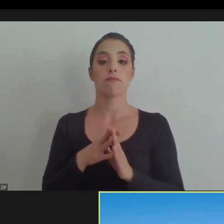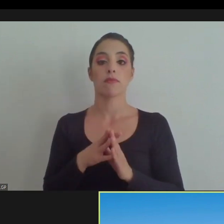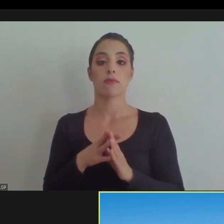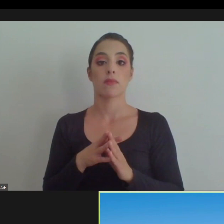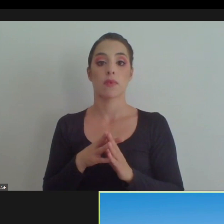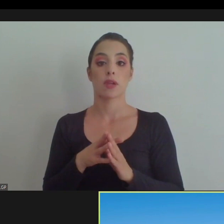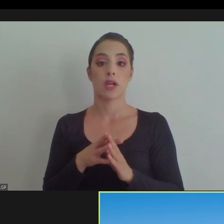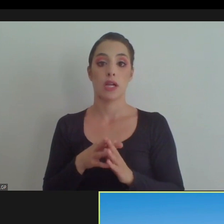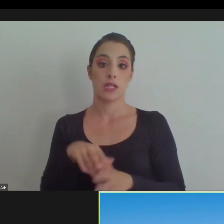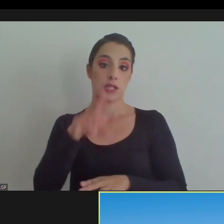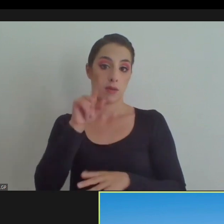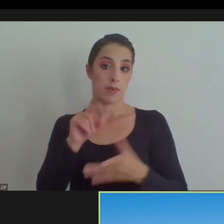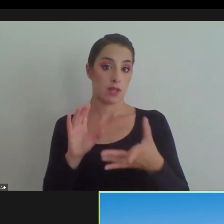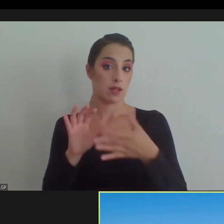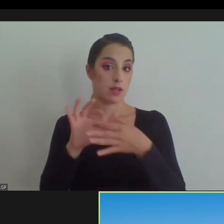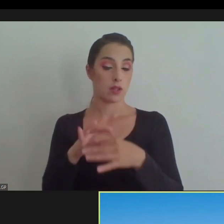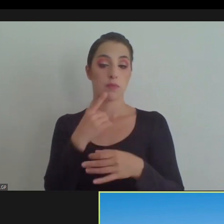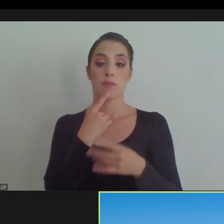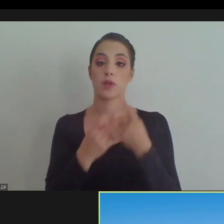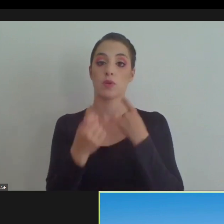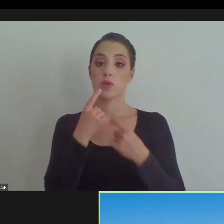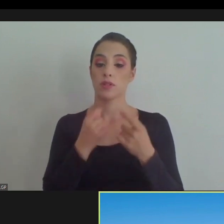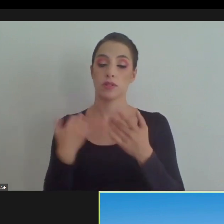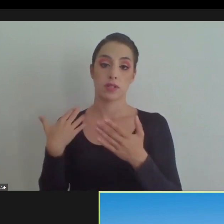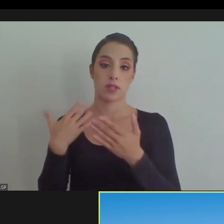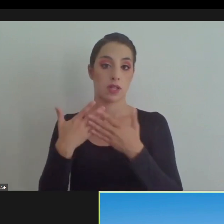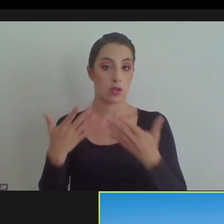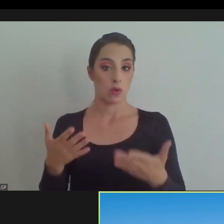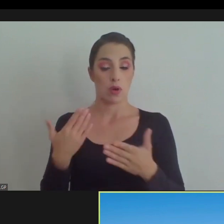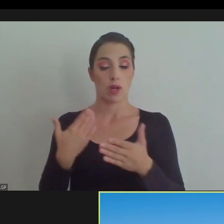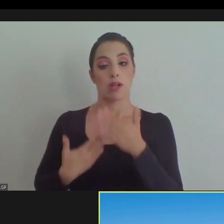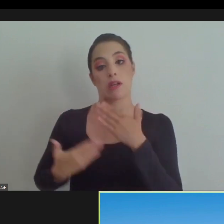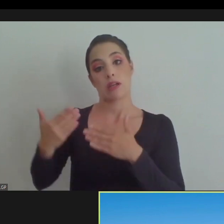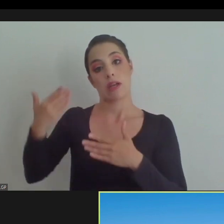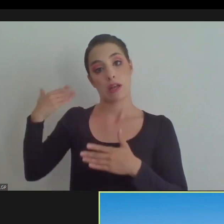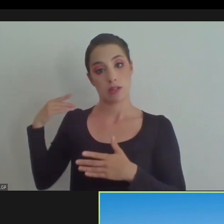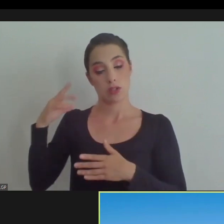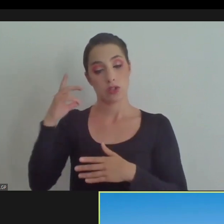e tendo em conta também as perguntas que foram feitas anteriormente,